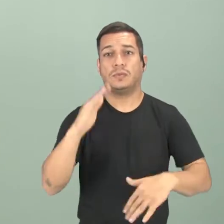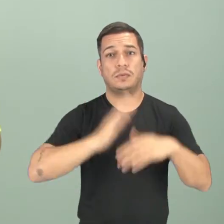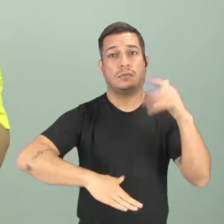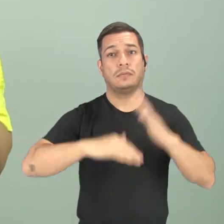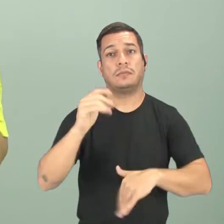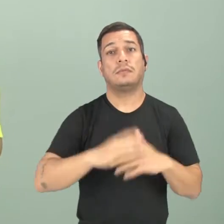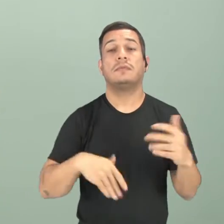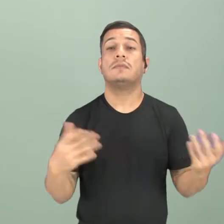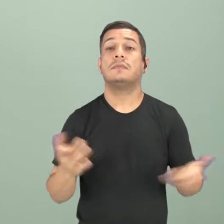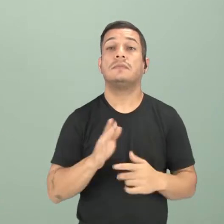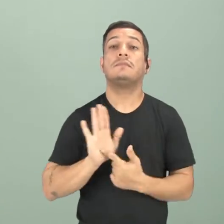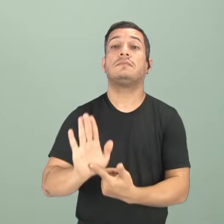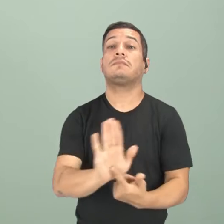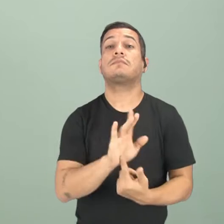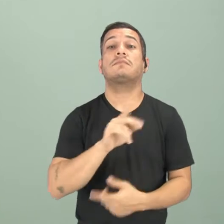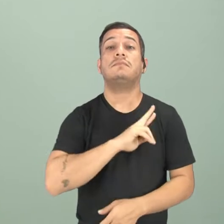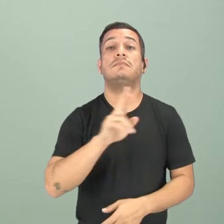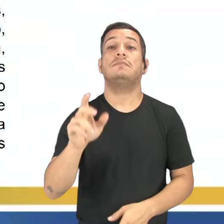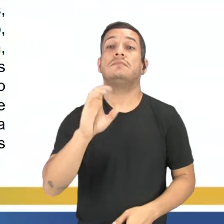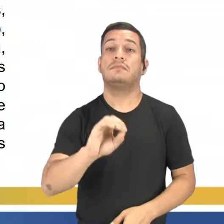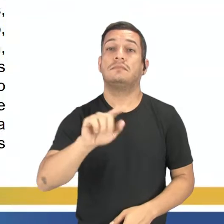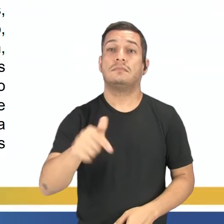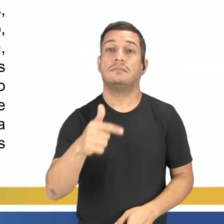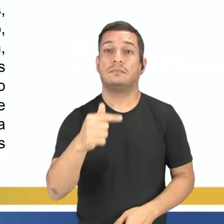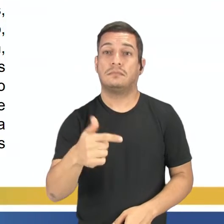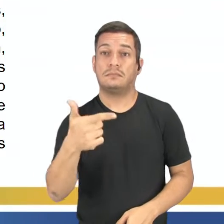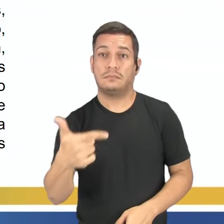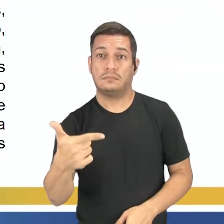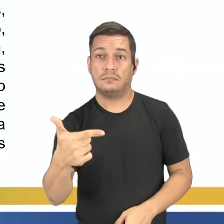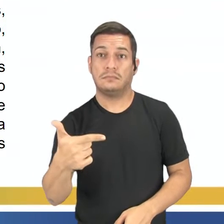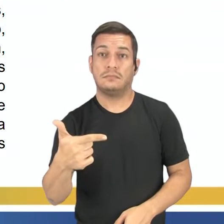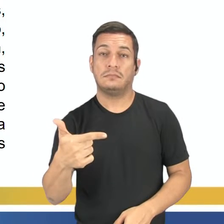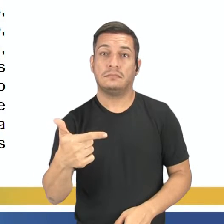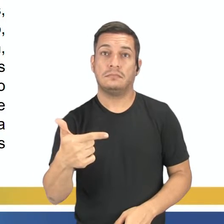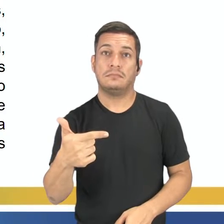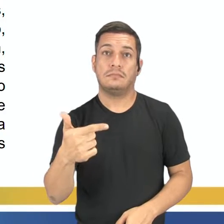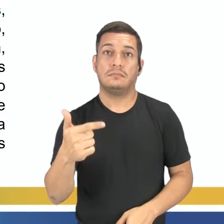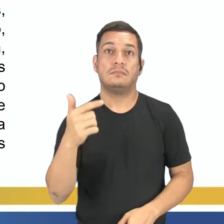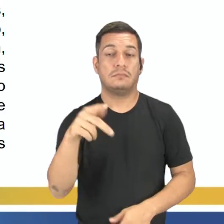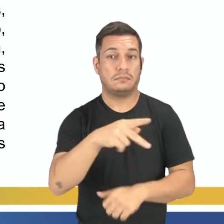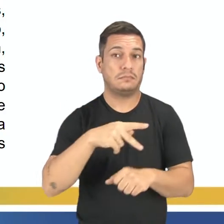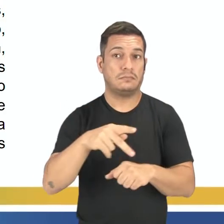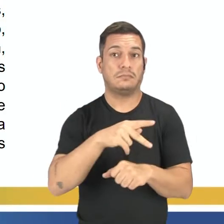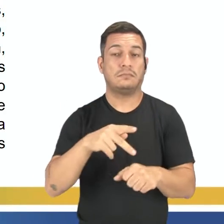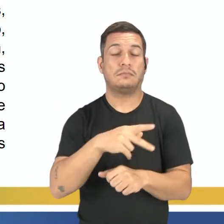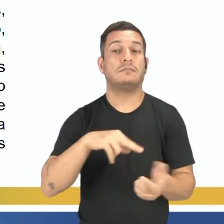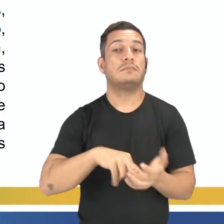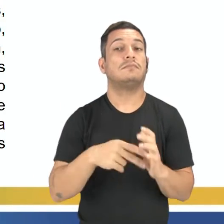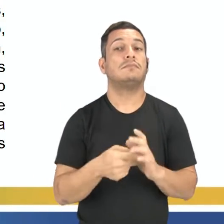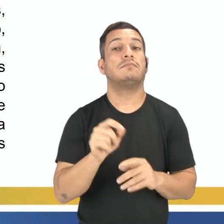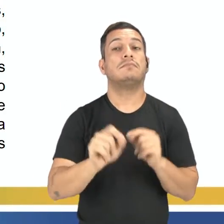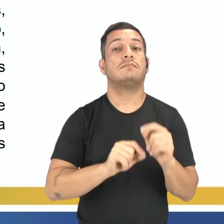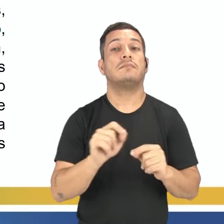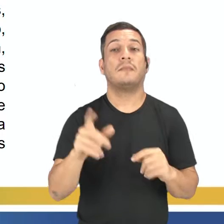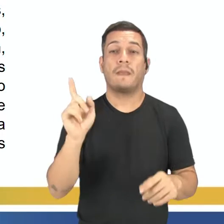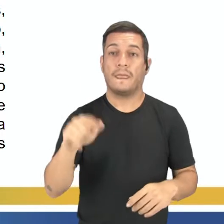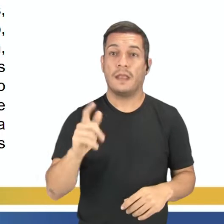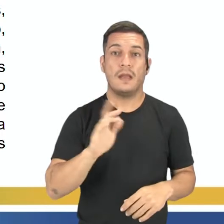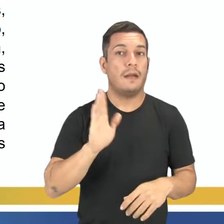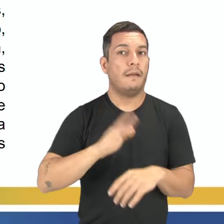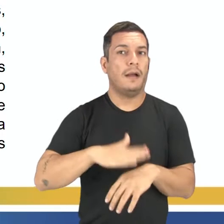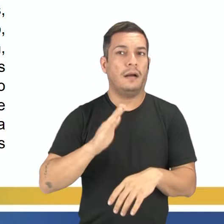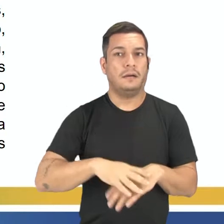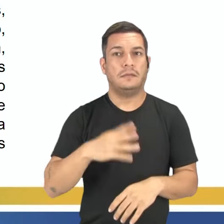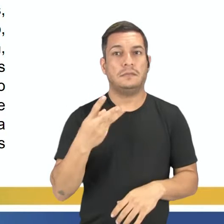profissional hoje, ele representa 0,72% do produto interno bruto do nosso país. Significa dizer que é mais